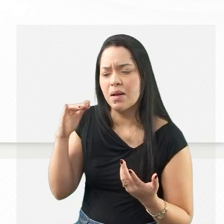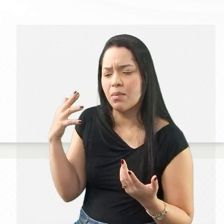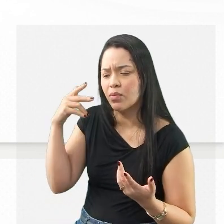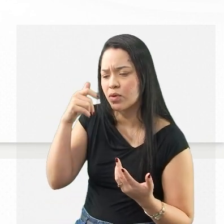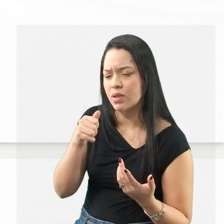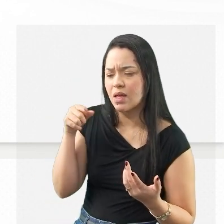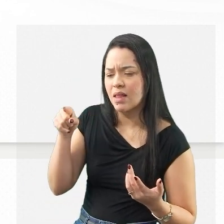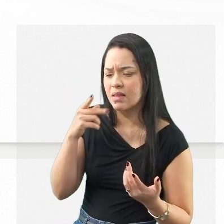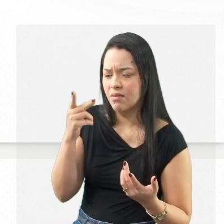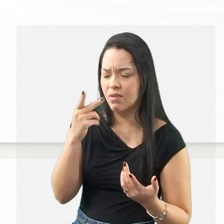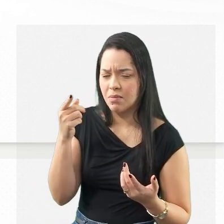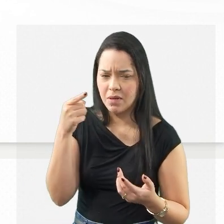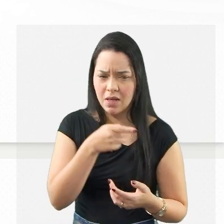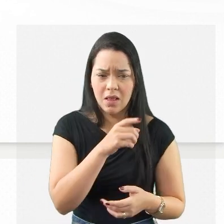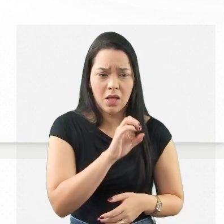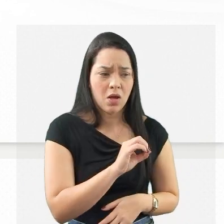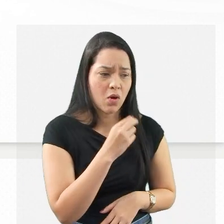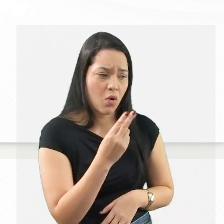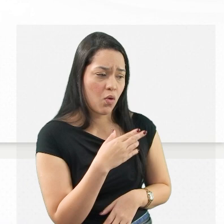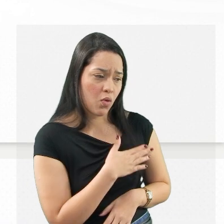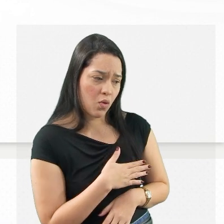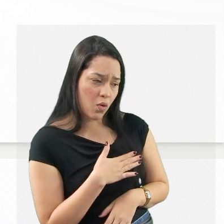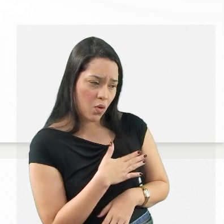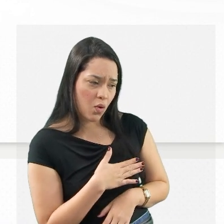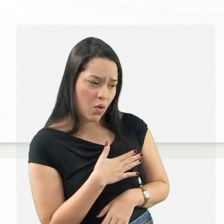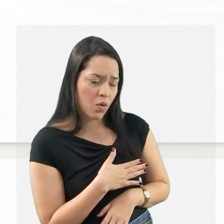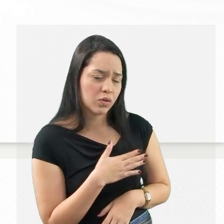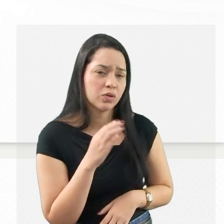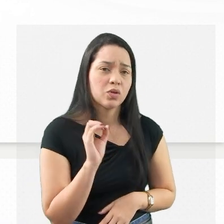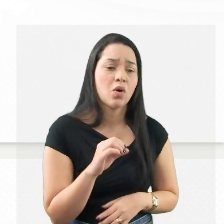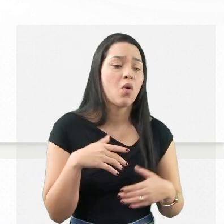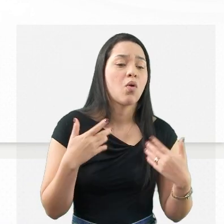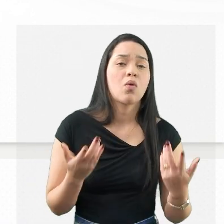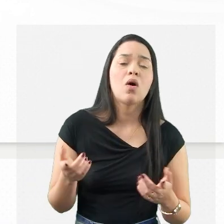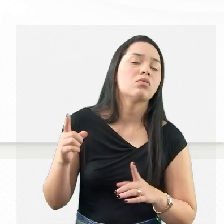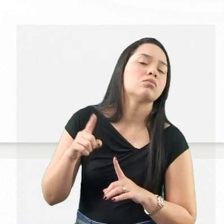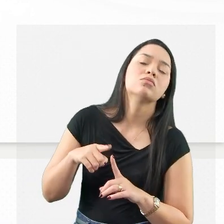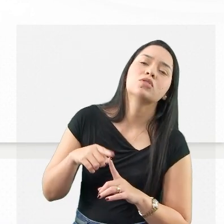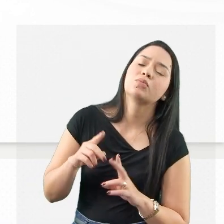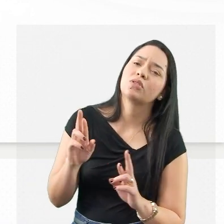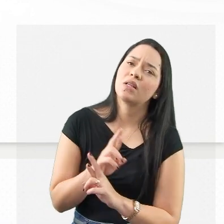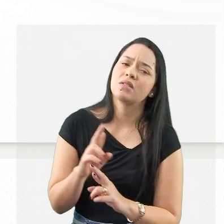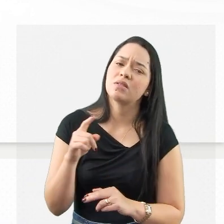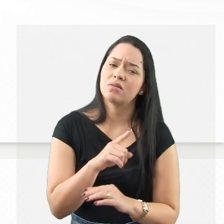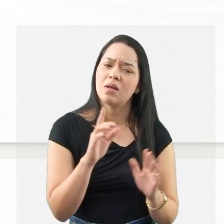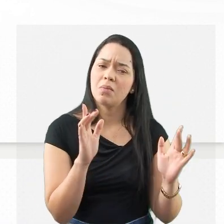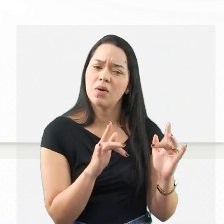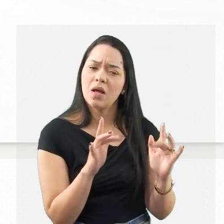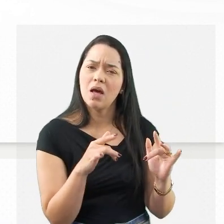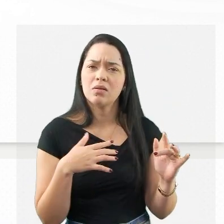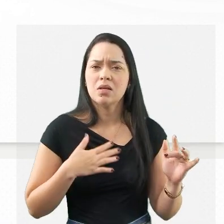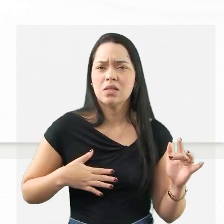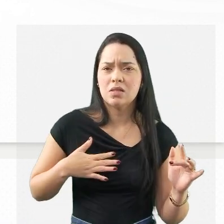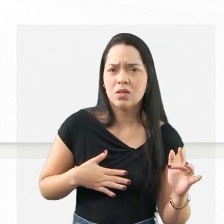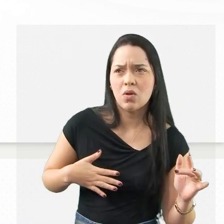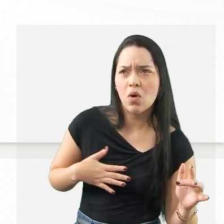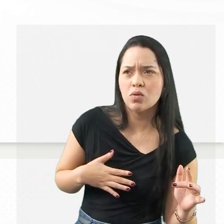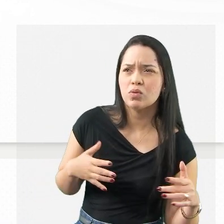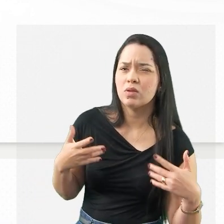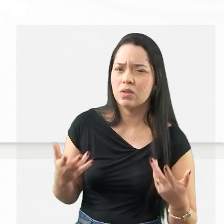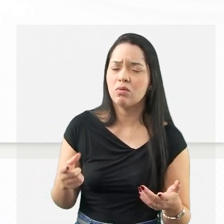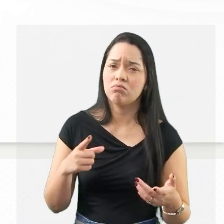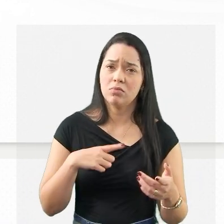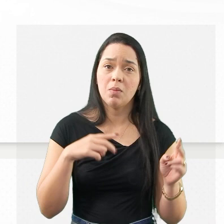alguém que está falando para ela? Será que é alguém que gosta da Maria Bonita? Qual tipo de relação? Eles são namorados? Eles se gostam? Então a gente vai ver que é